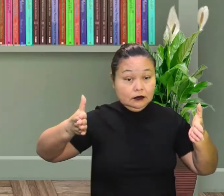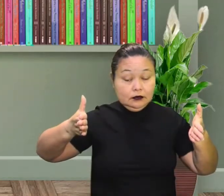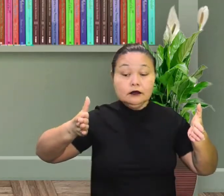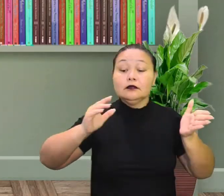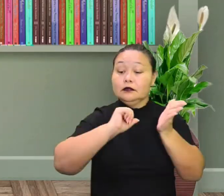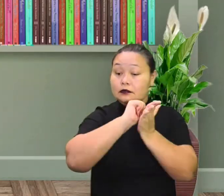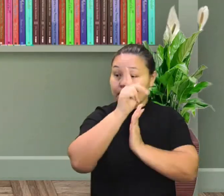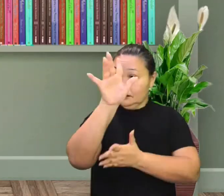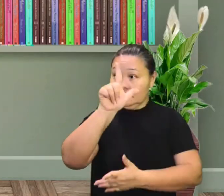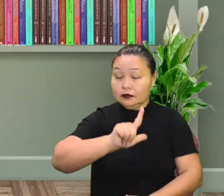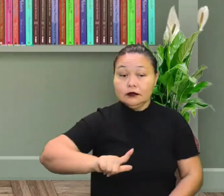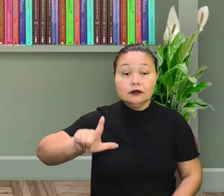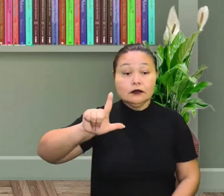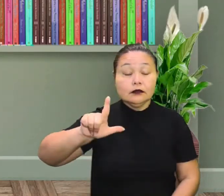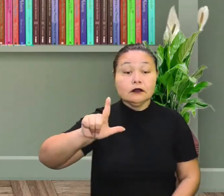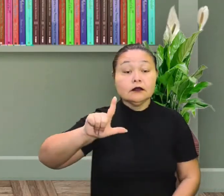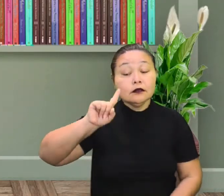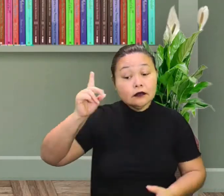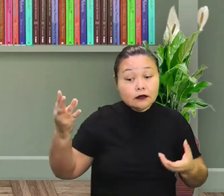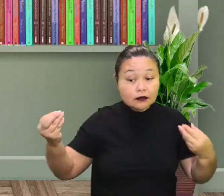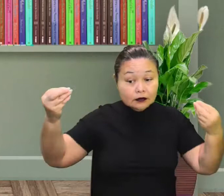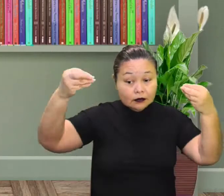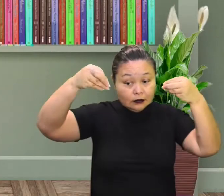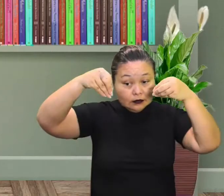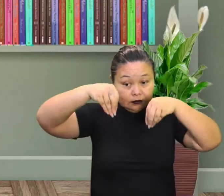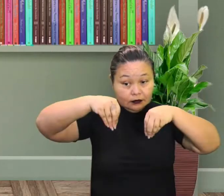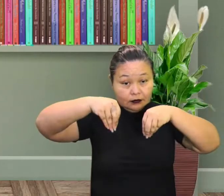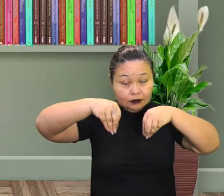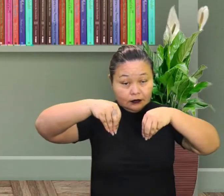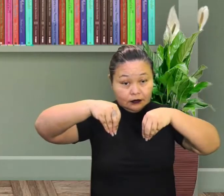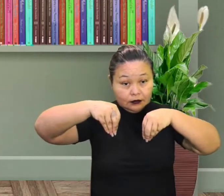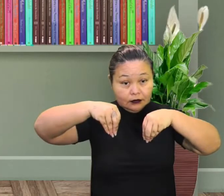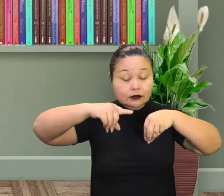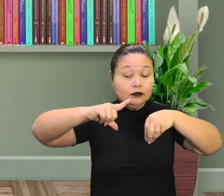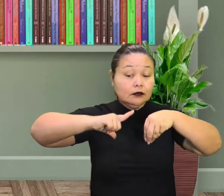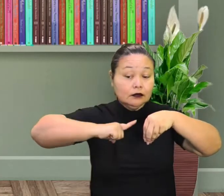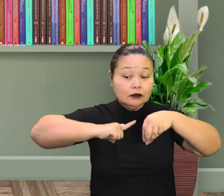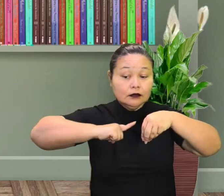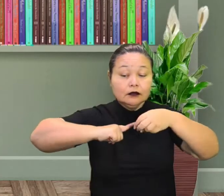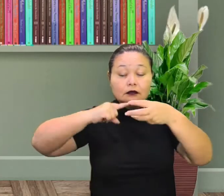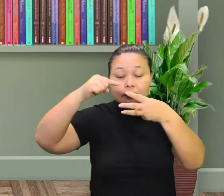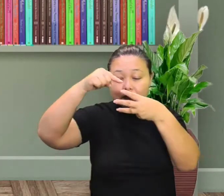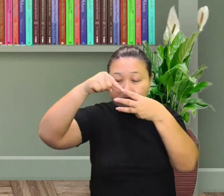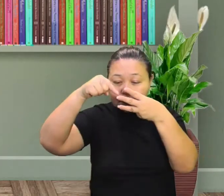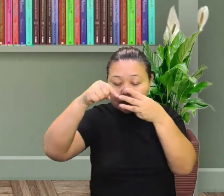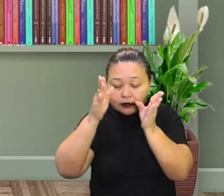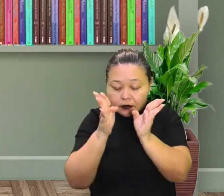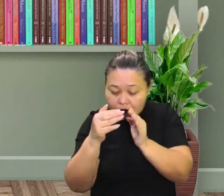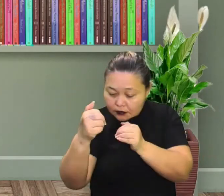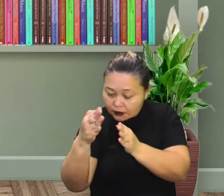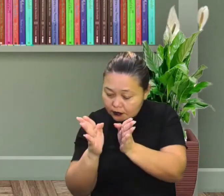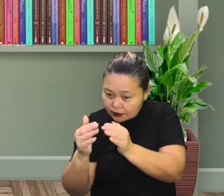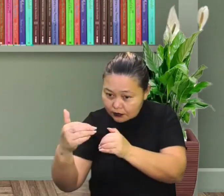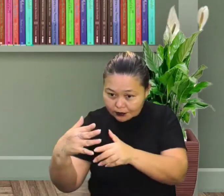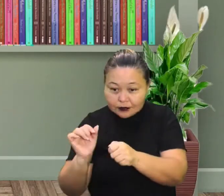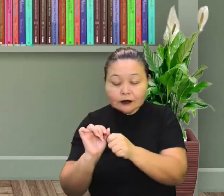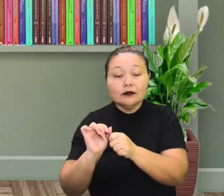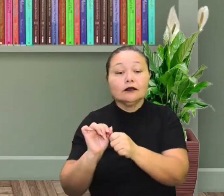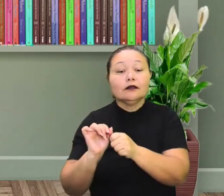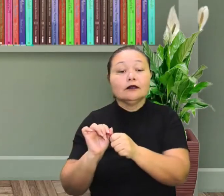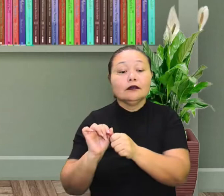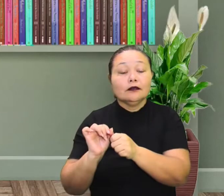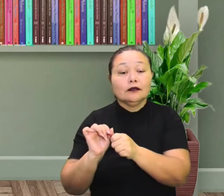são gêneros literários. Dentro dessa caixa, nós vamos ter 3 caixinhas, tá